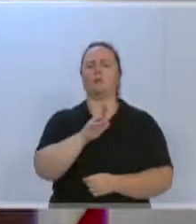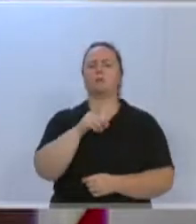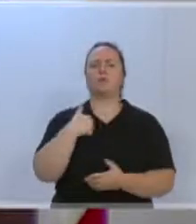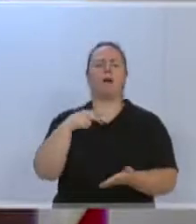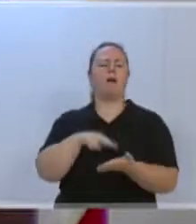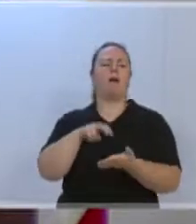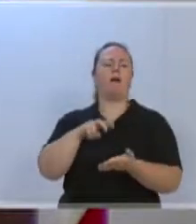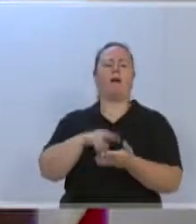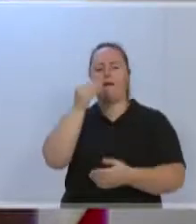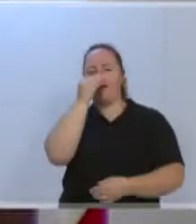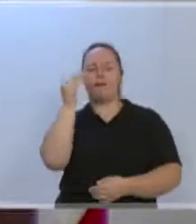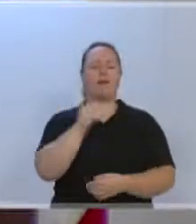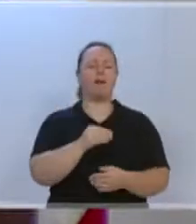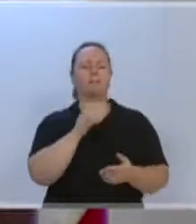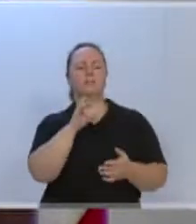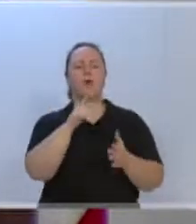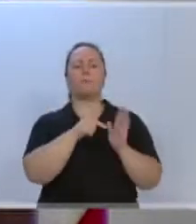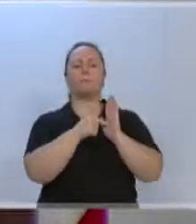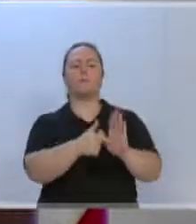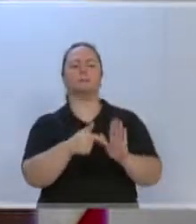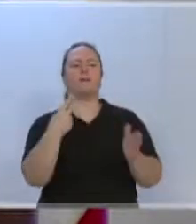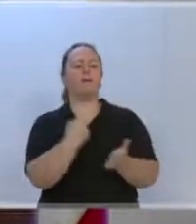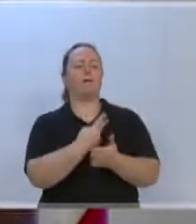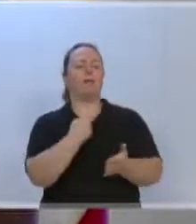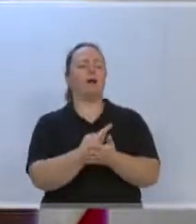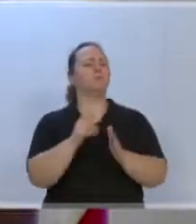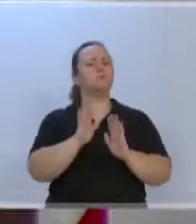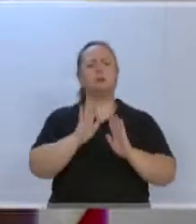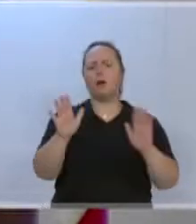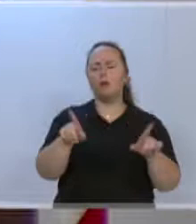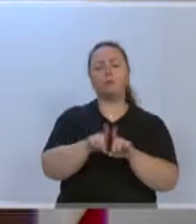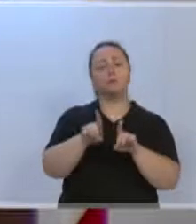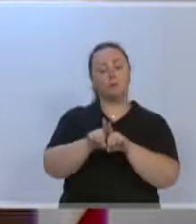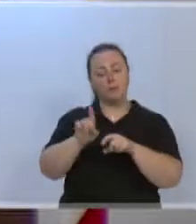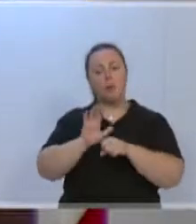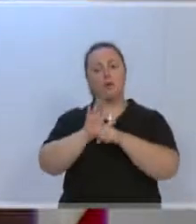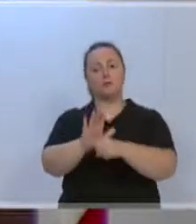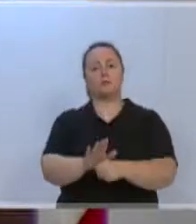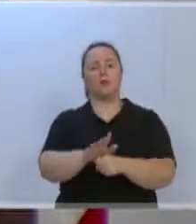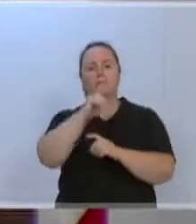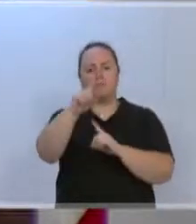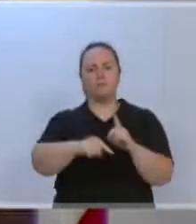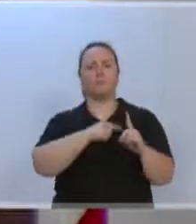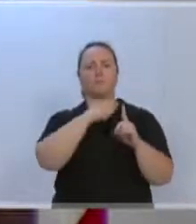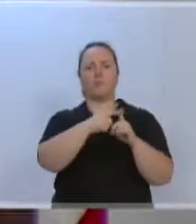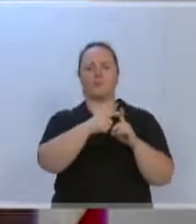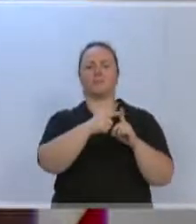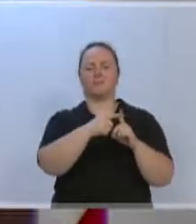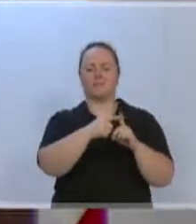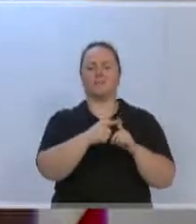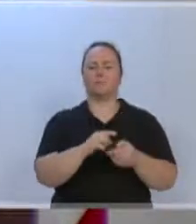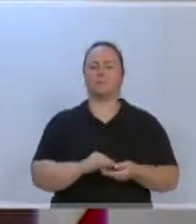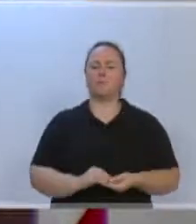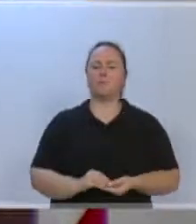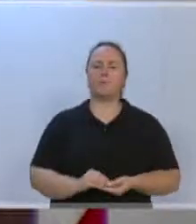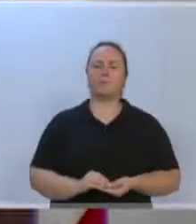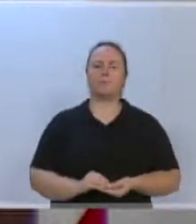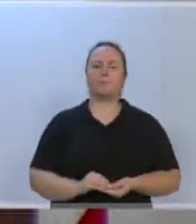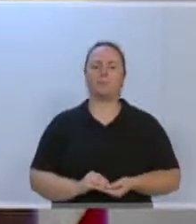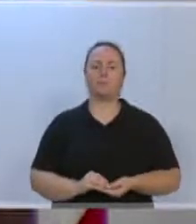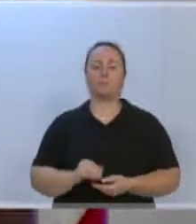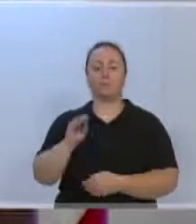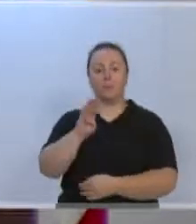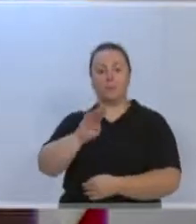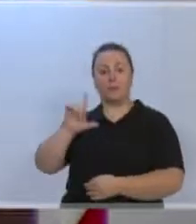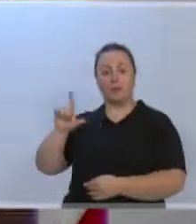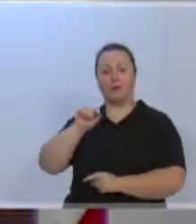qualquer tipo de situação é eu trago também os números positivos quando eles acontecem nós temos um número aqui que blumenau foi